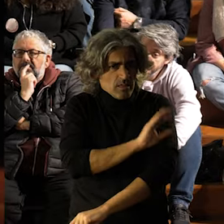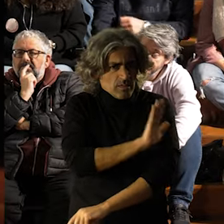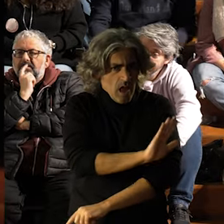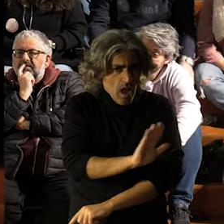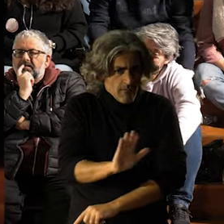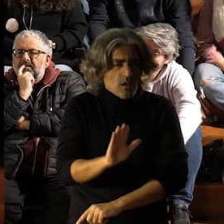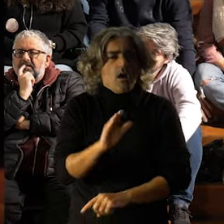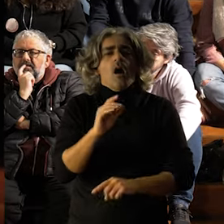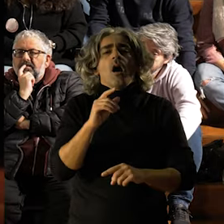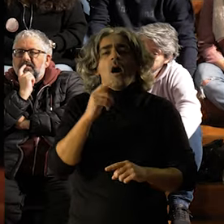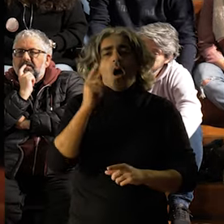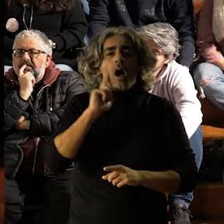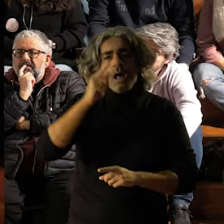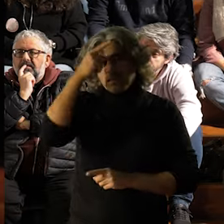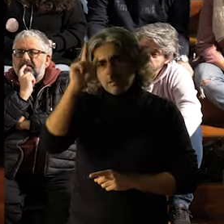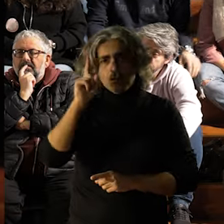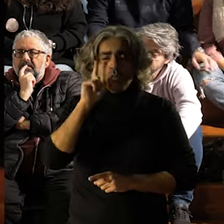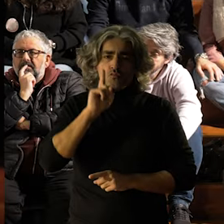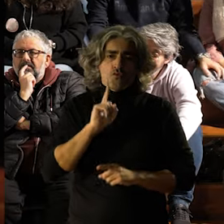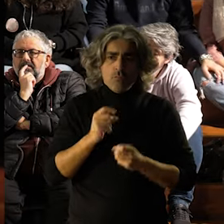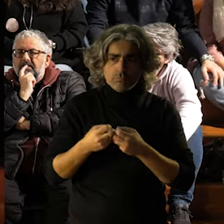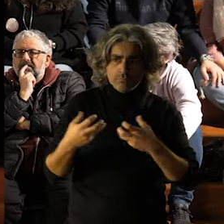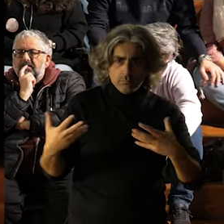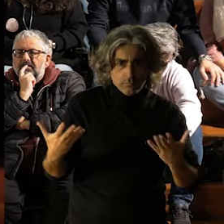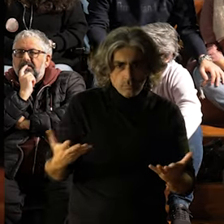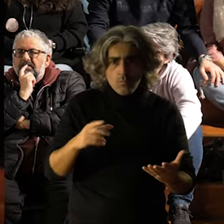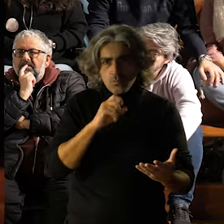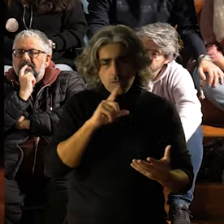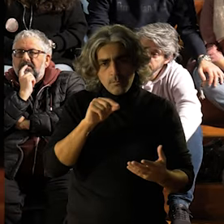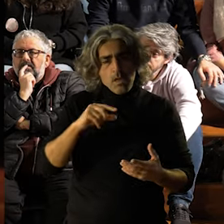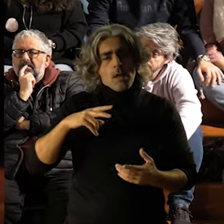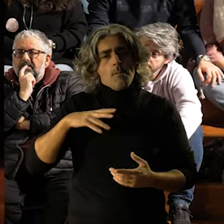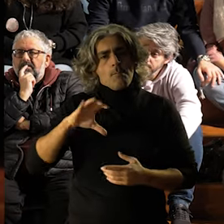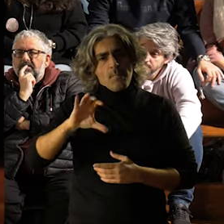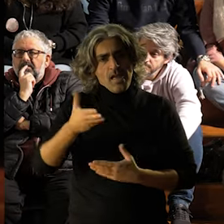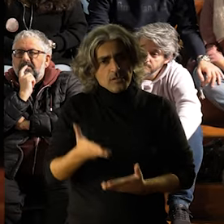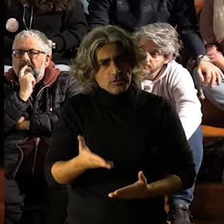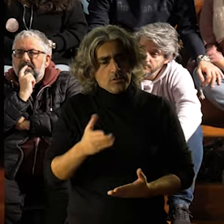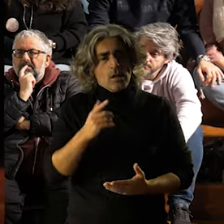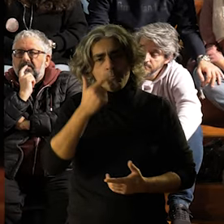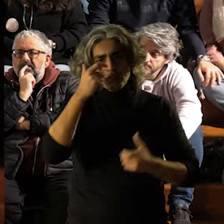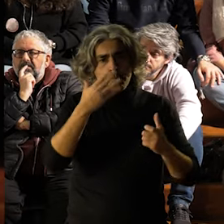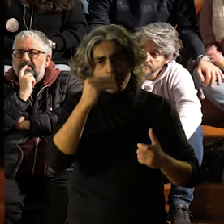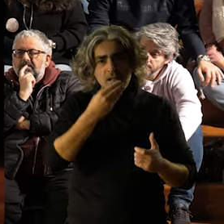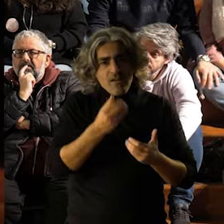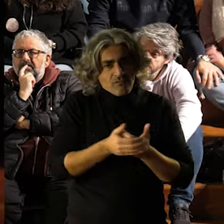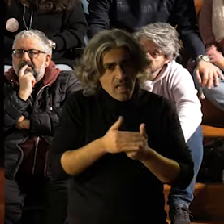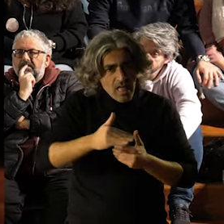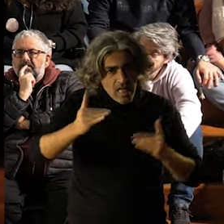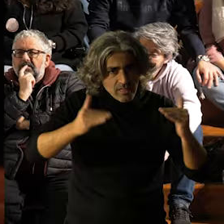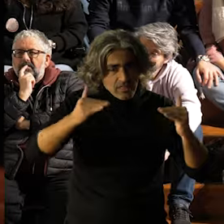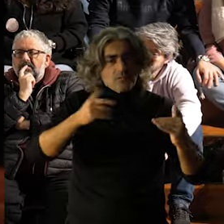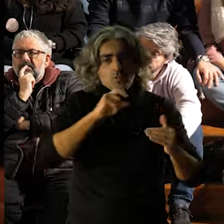para um país em que as licenciadas são mulheres, também podemos ter um país em que as pessoas mais velhas são tratadas